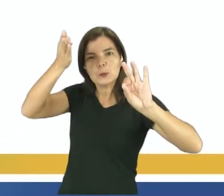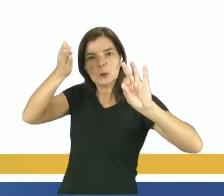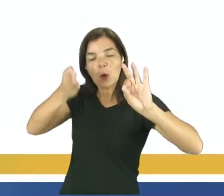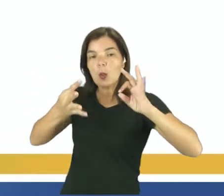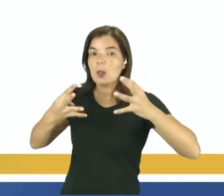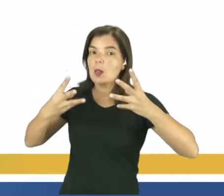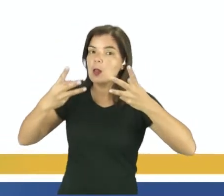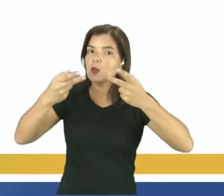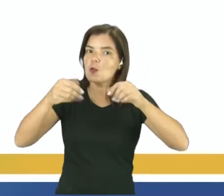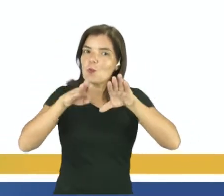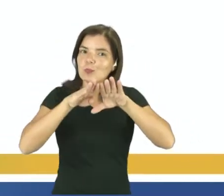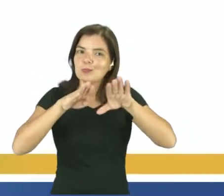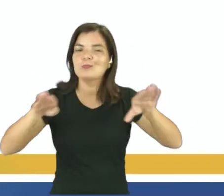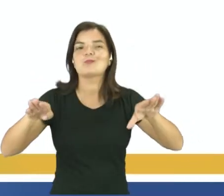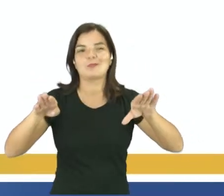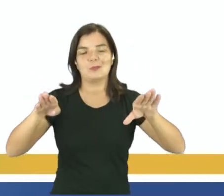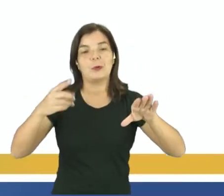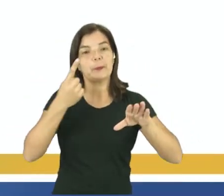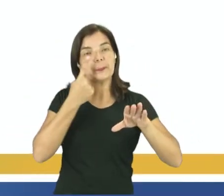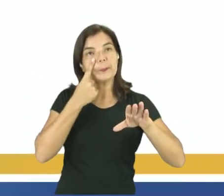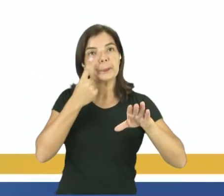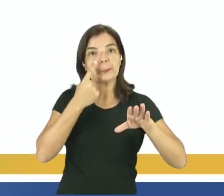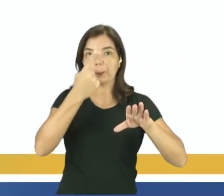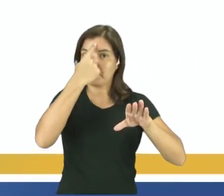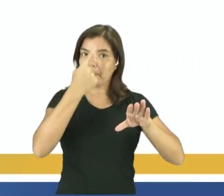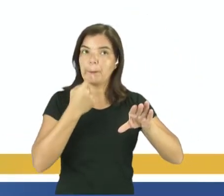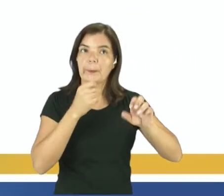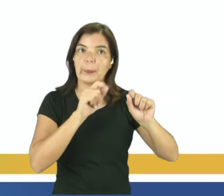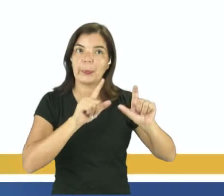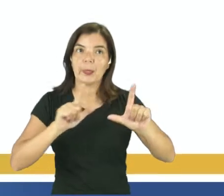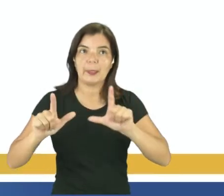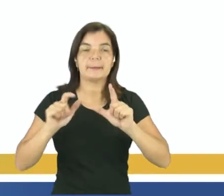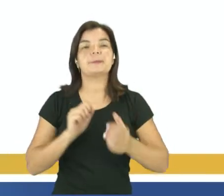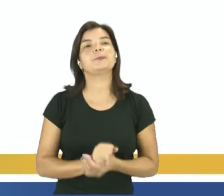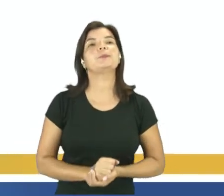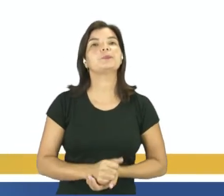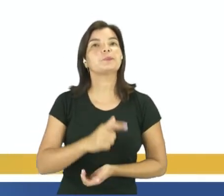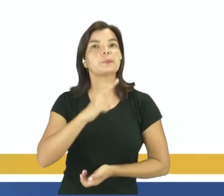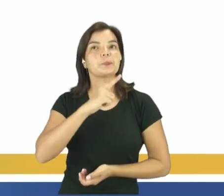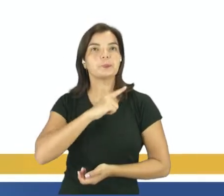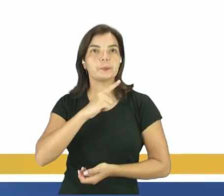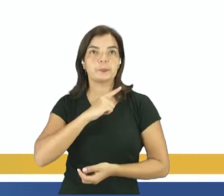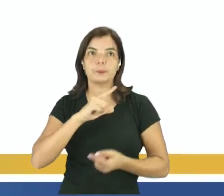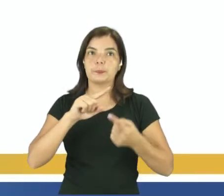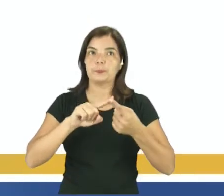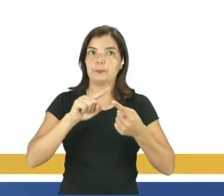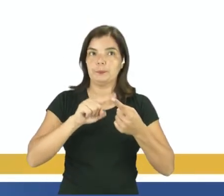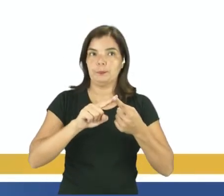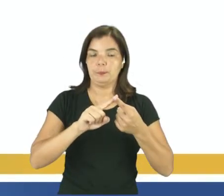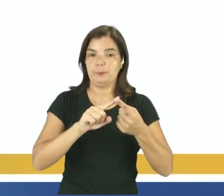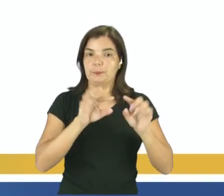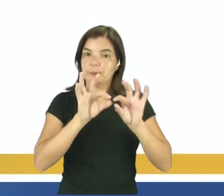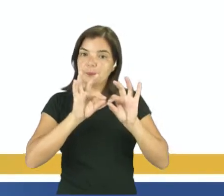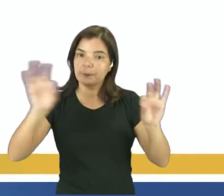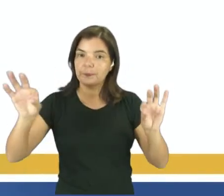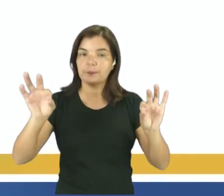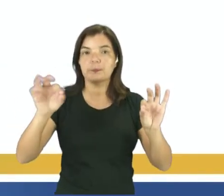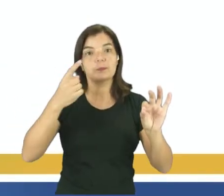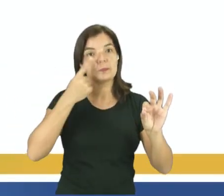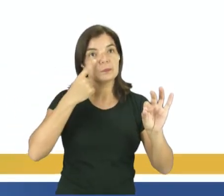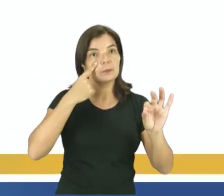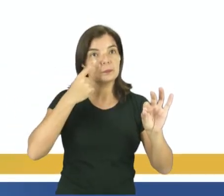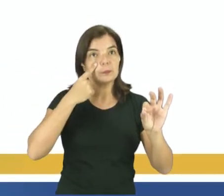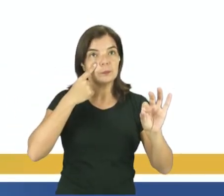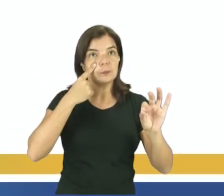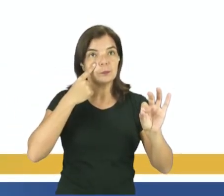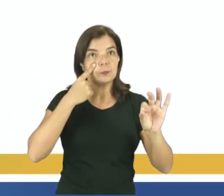retas paralelas em questão. Observe a imagem abaixo. Aqui nós temos o quê? Nós temos as retas. Repare que aqui, gente,